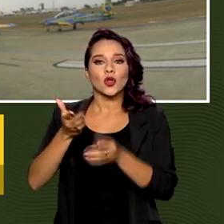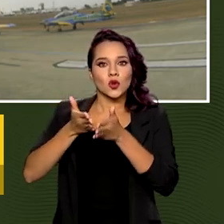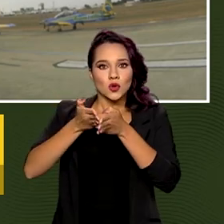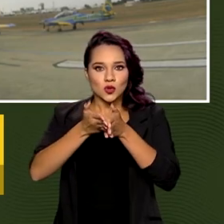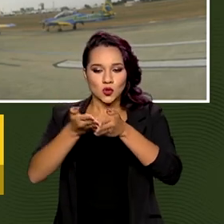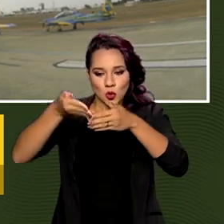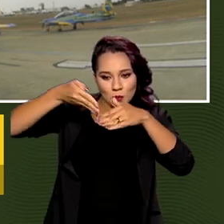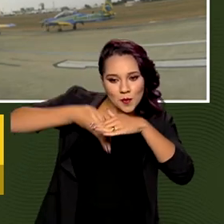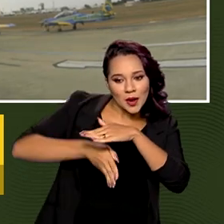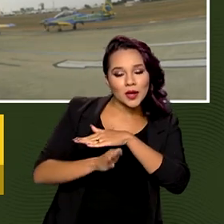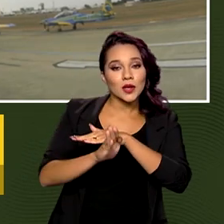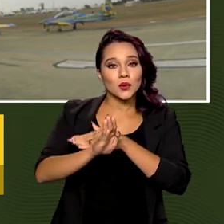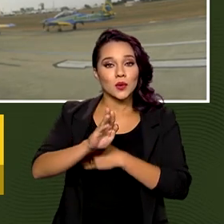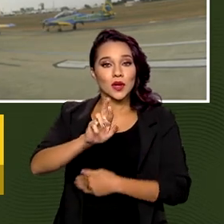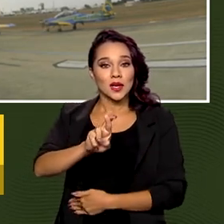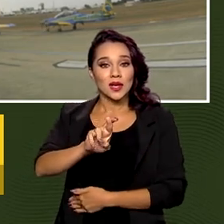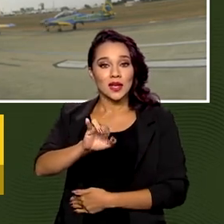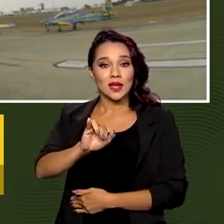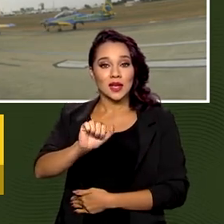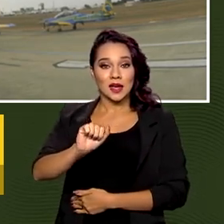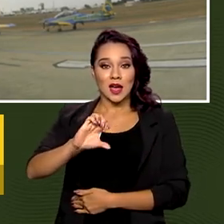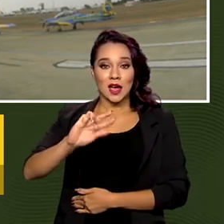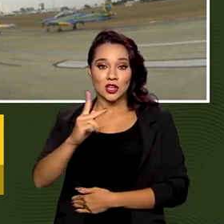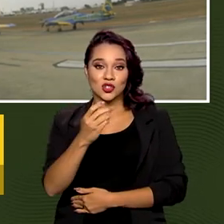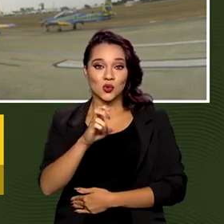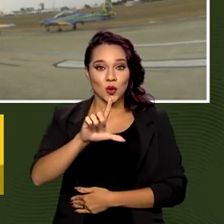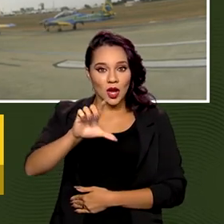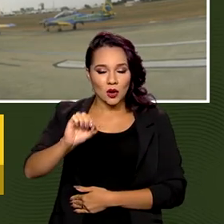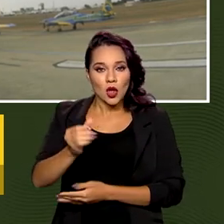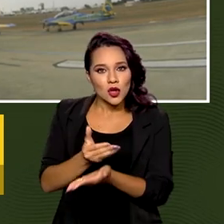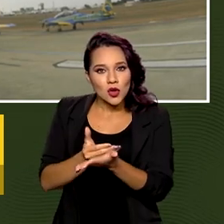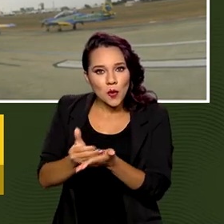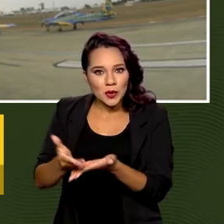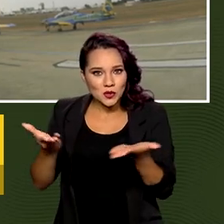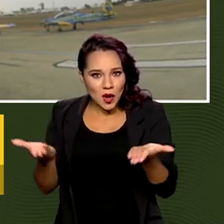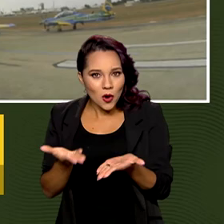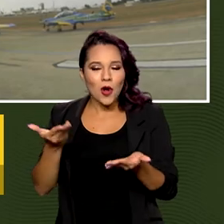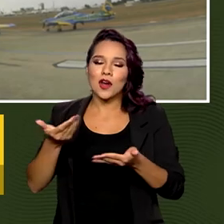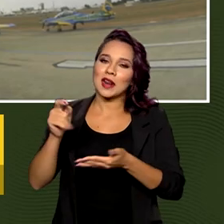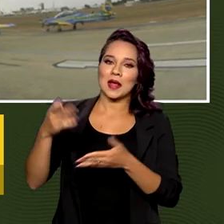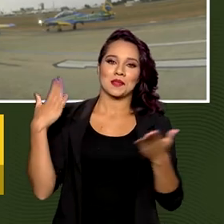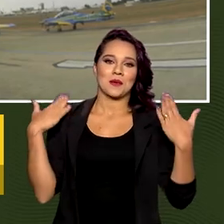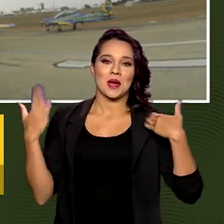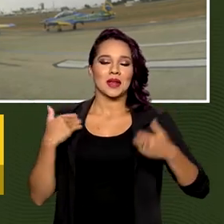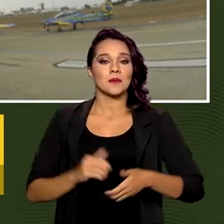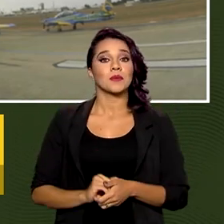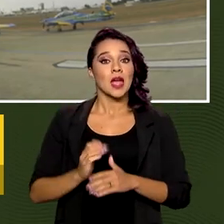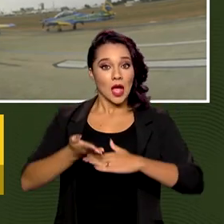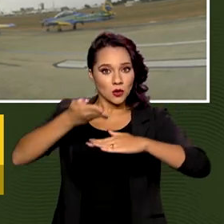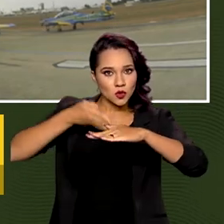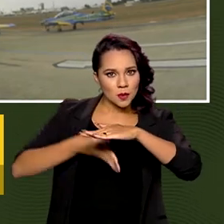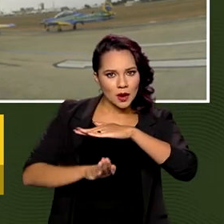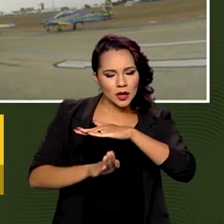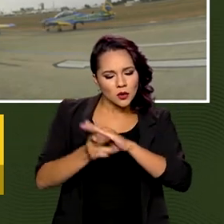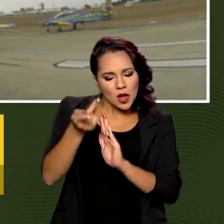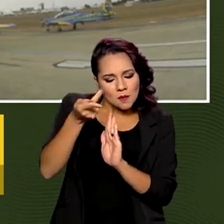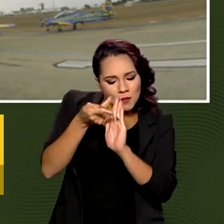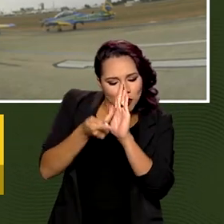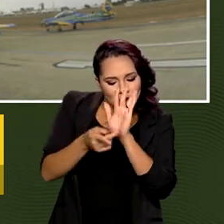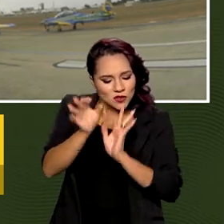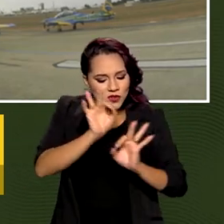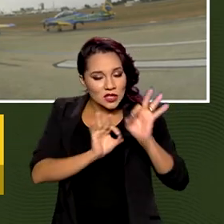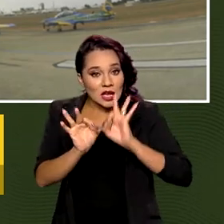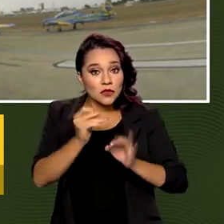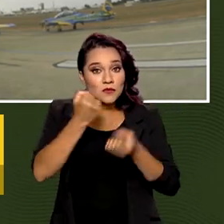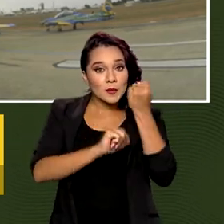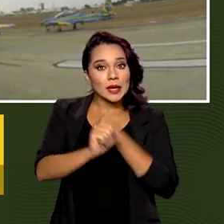submarino Riachuelo, que acabou de entrar para o setor operativo da Marinha. É um submarino projetado e produzido